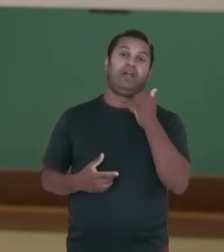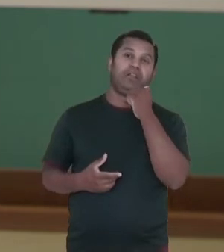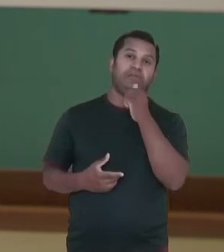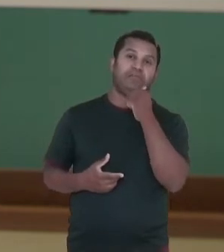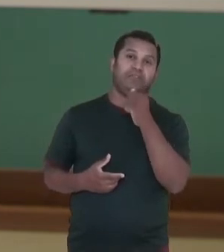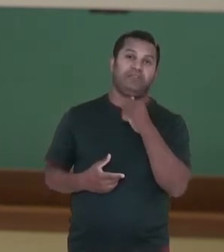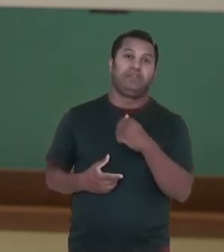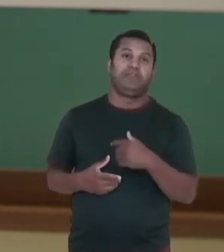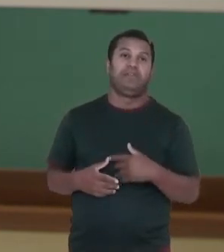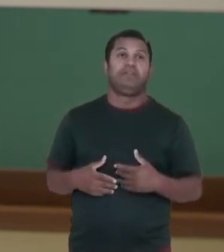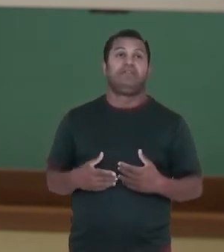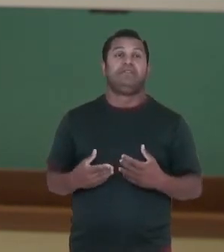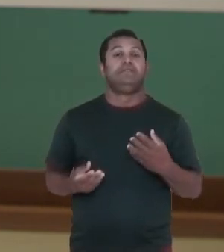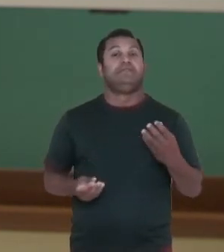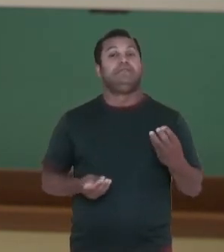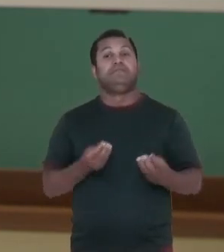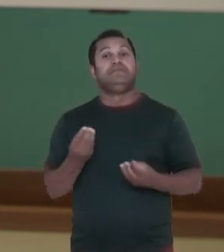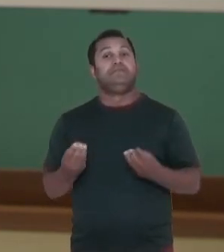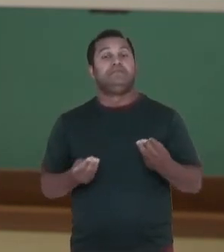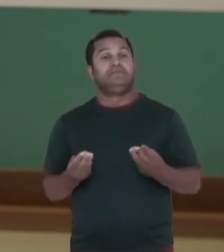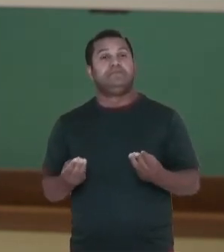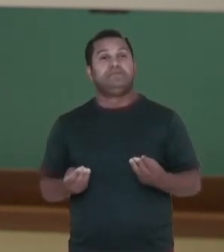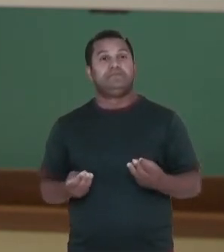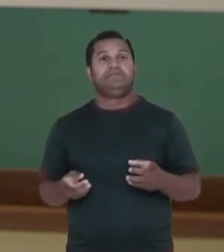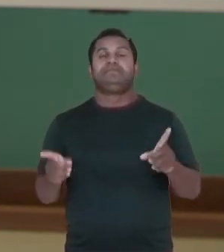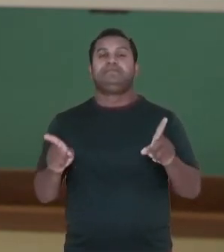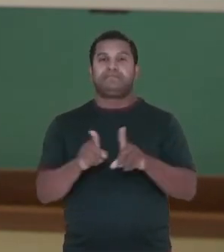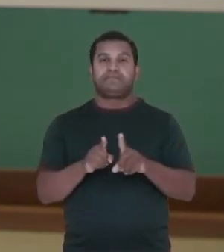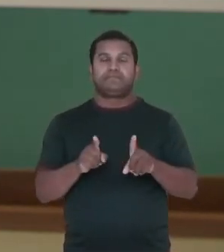seleciono através dessas técnicas, né? E também